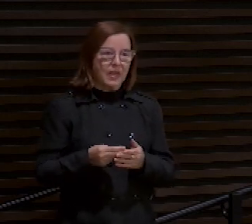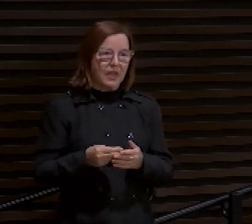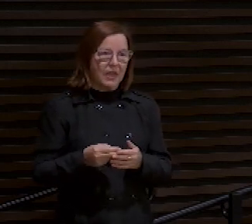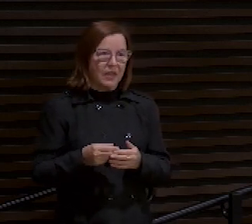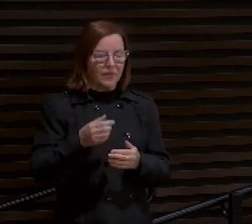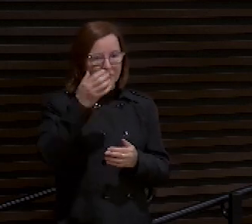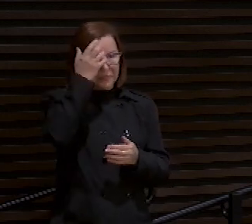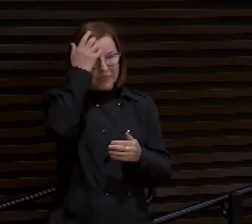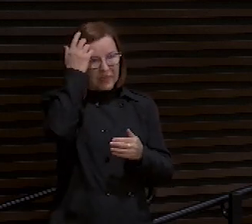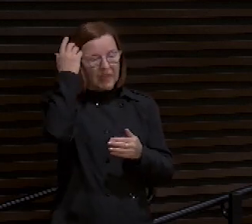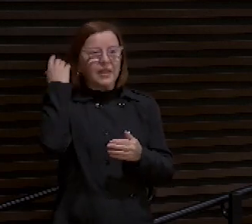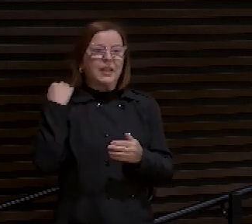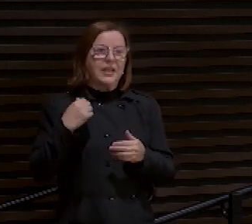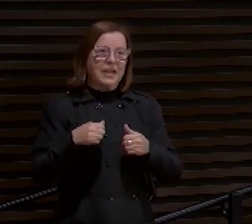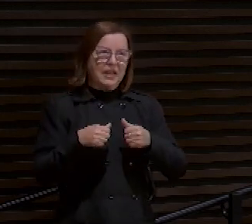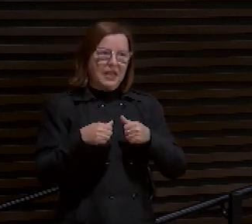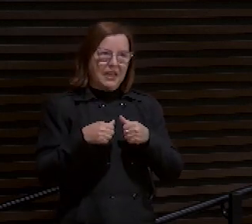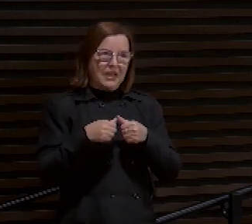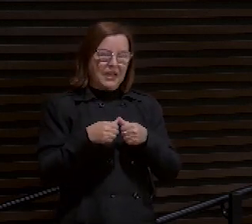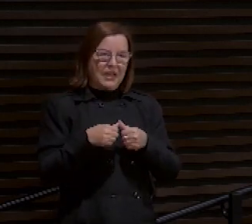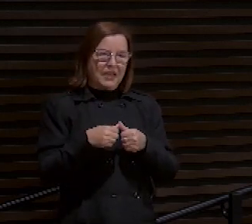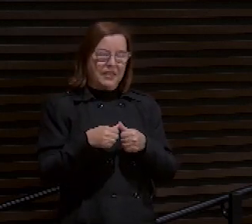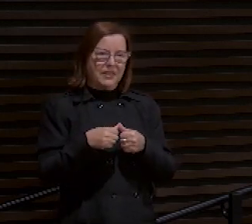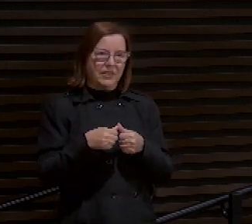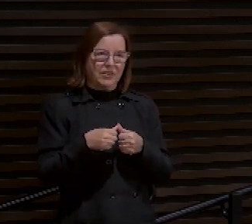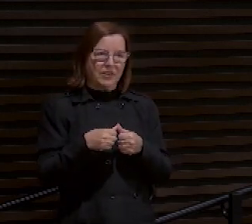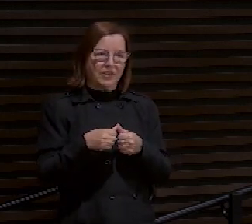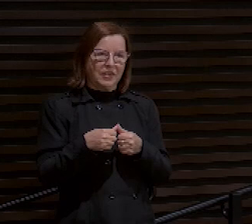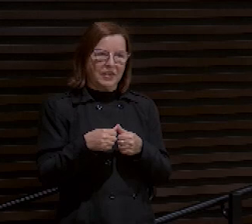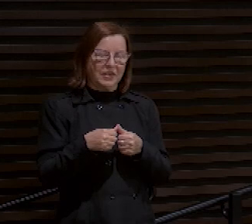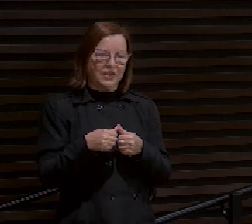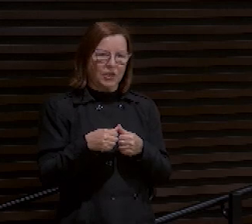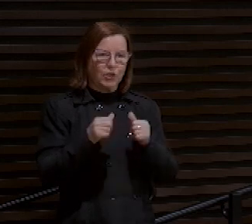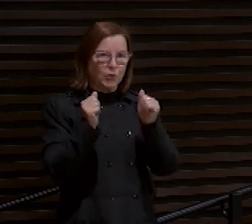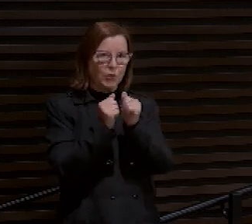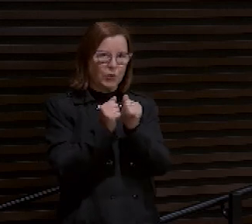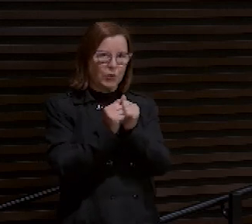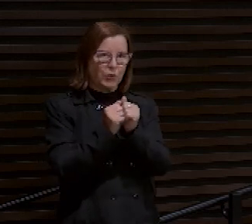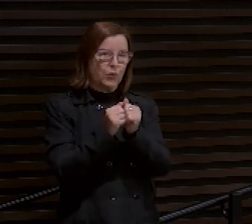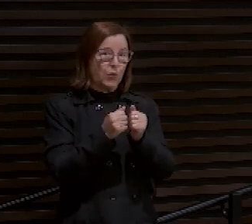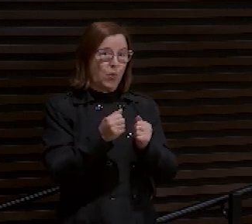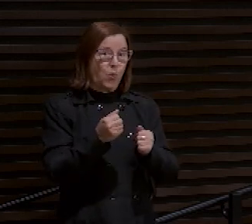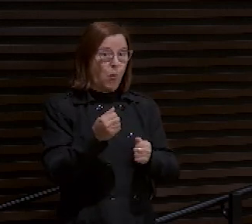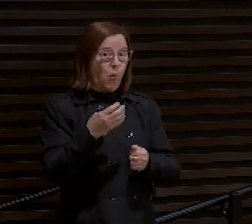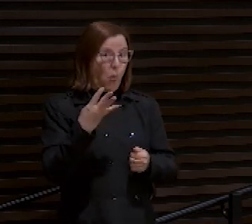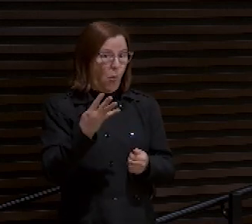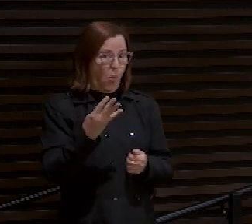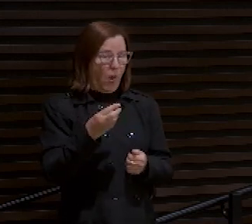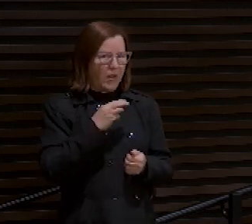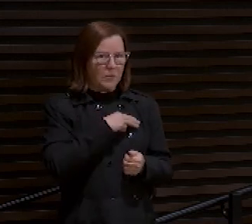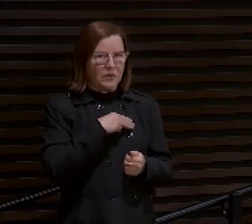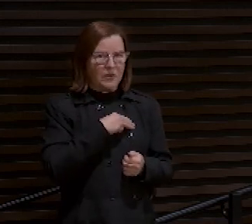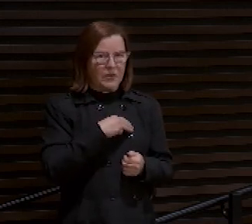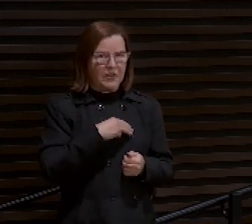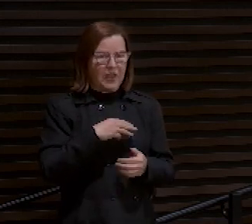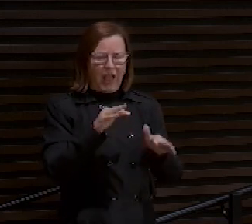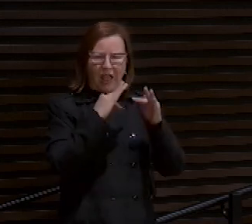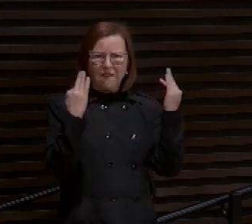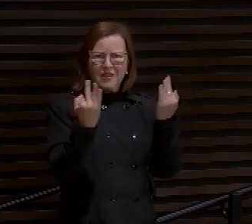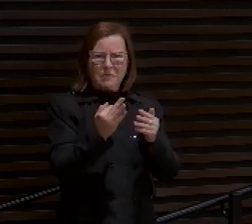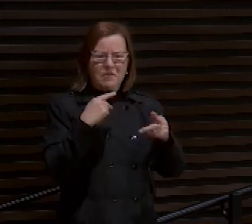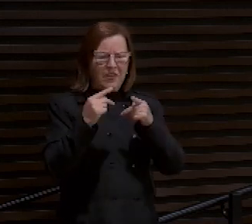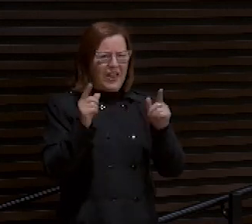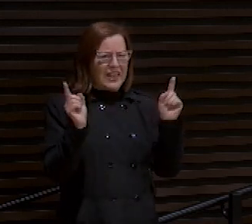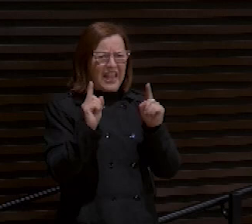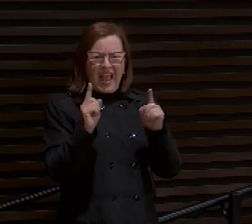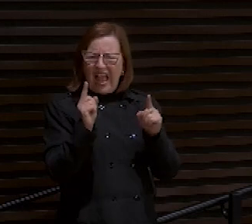figura do Nate Saint, mas é ele mais 4 missionários, eram 5 missionários. A família foi contrária, falou: vocês não vão porque é perigoso.